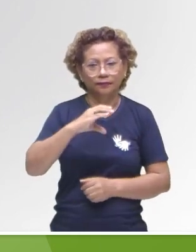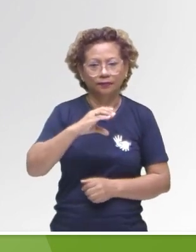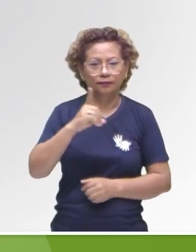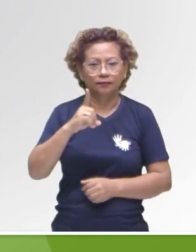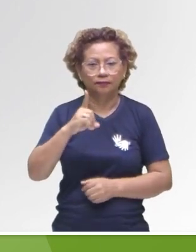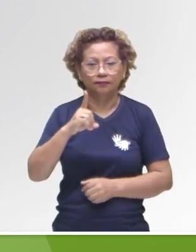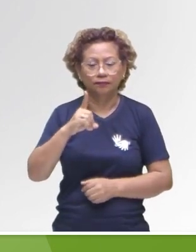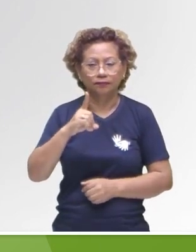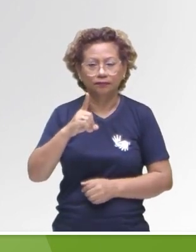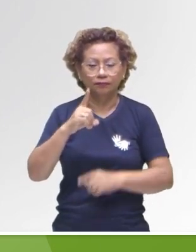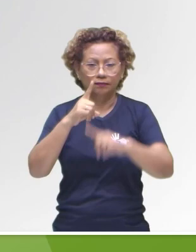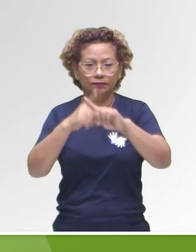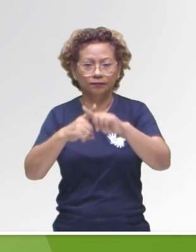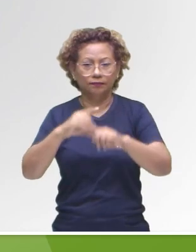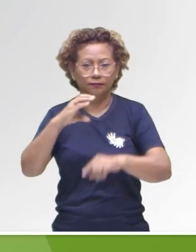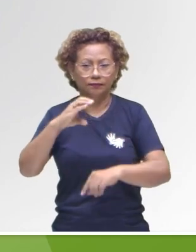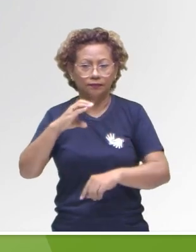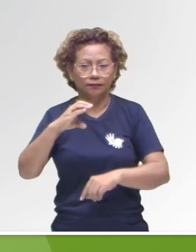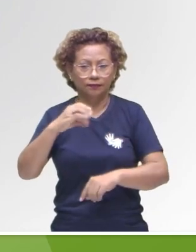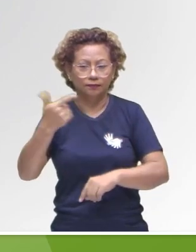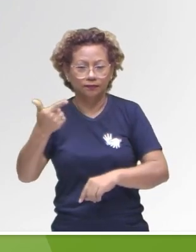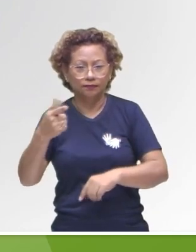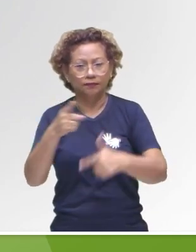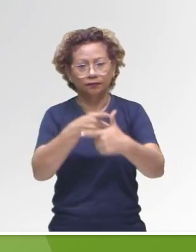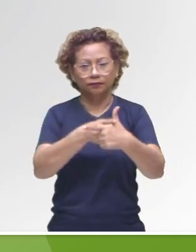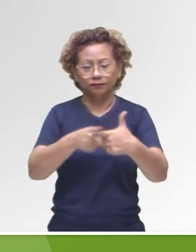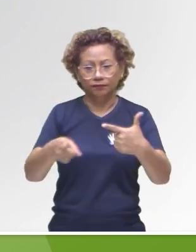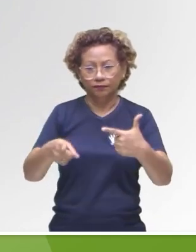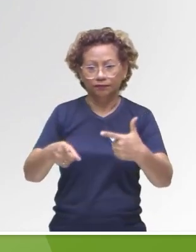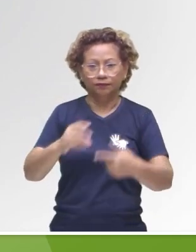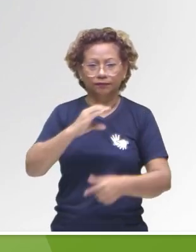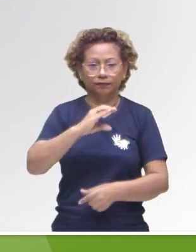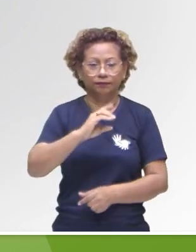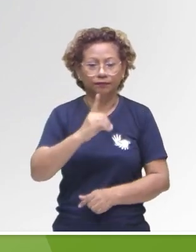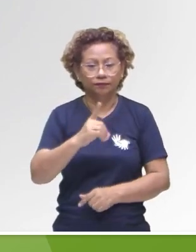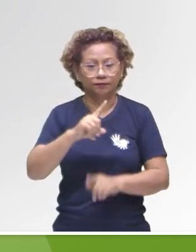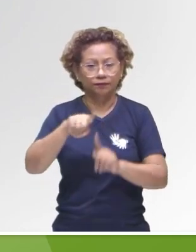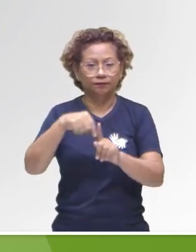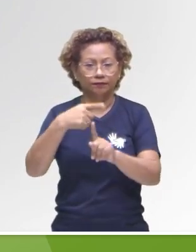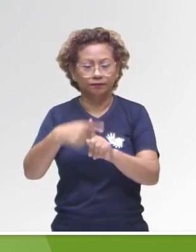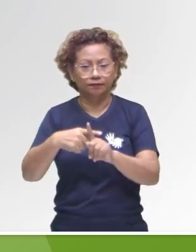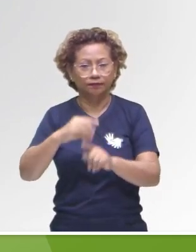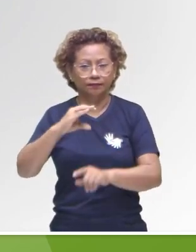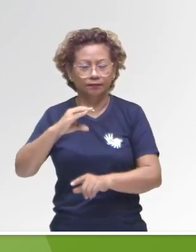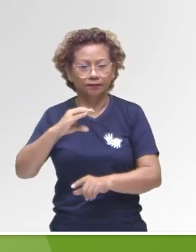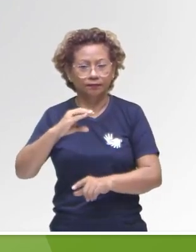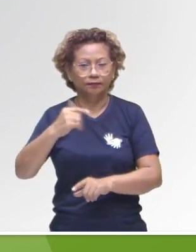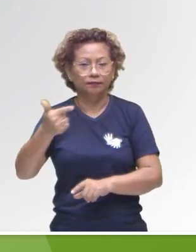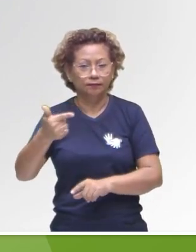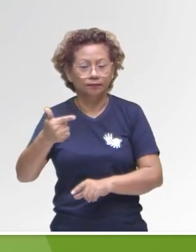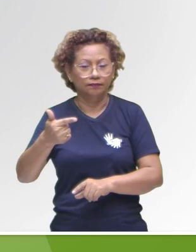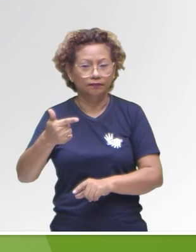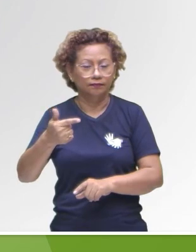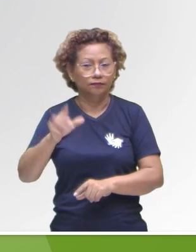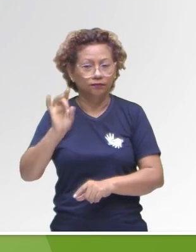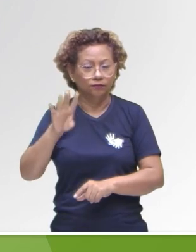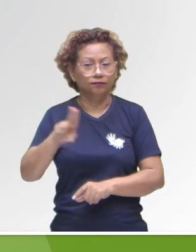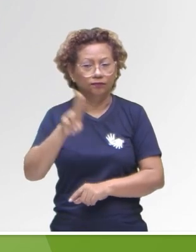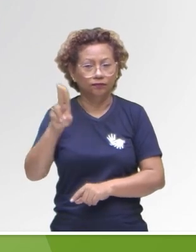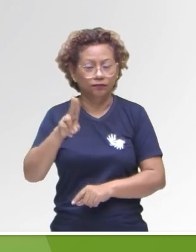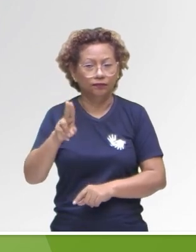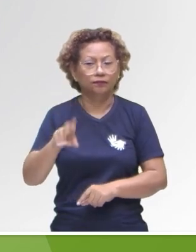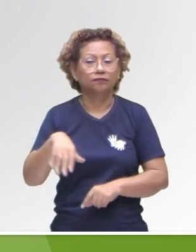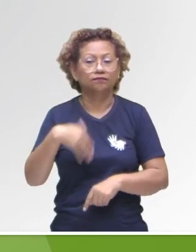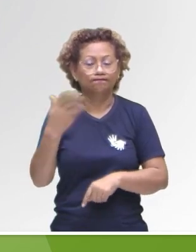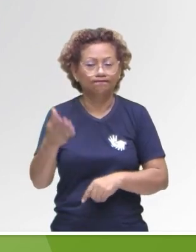dividido por C1 mais C2. Eu só posso usar isso aqui quando eu só tiver dois na associação.